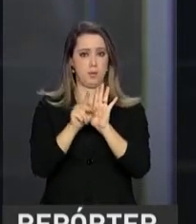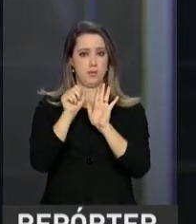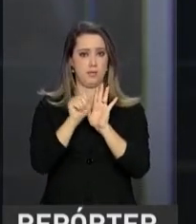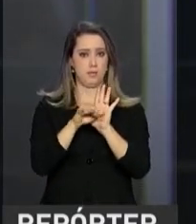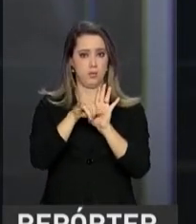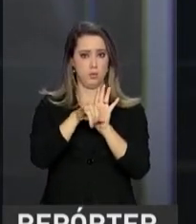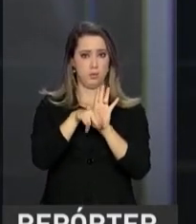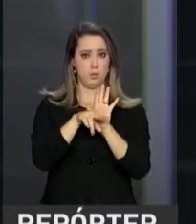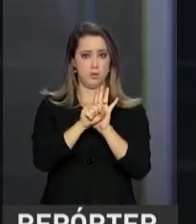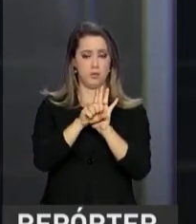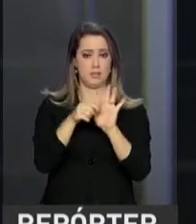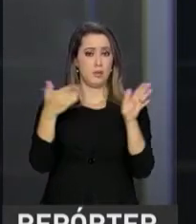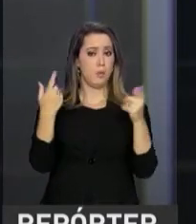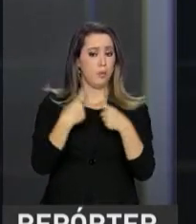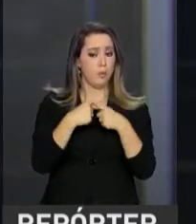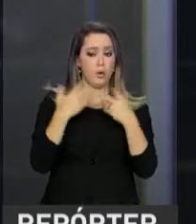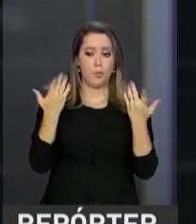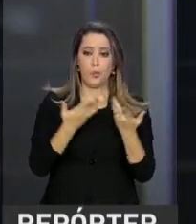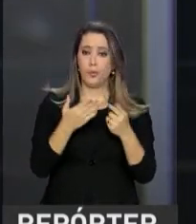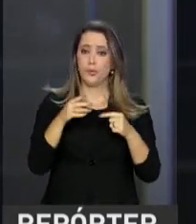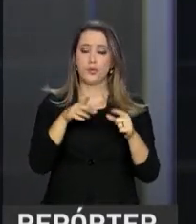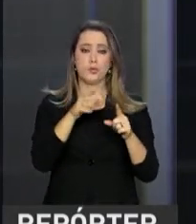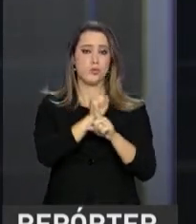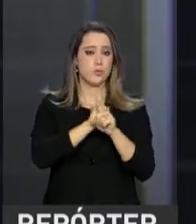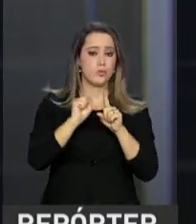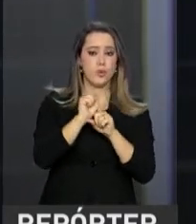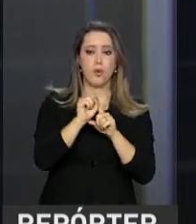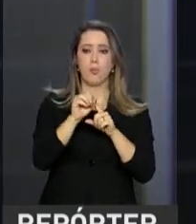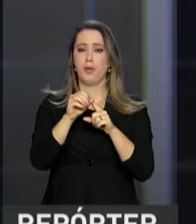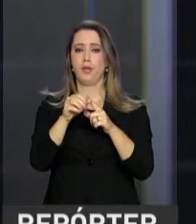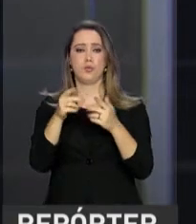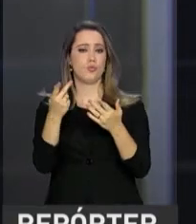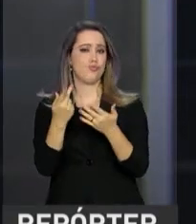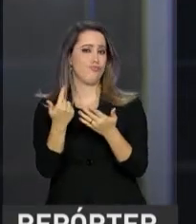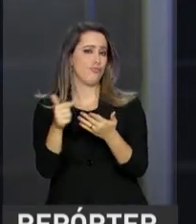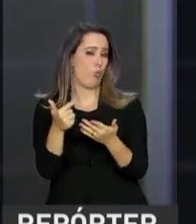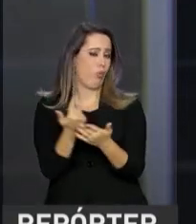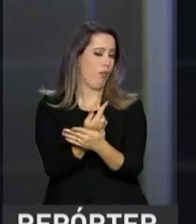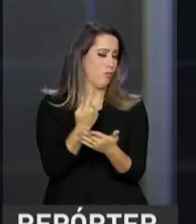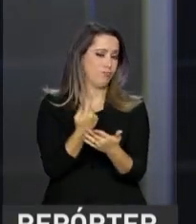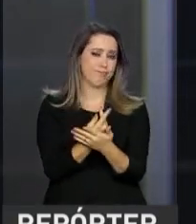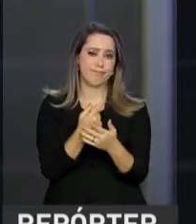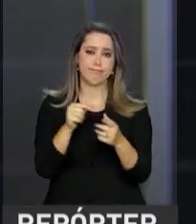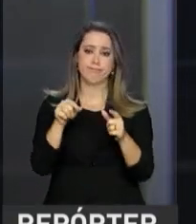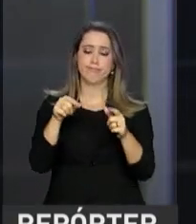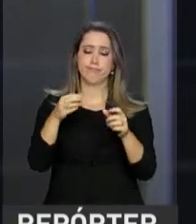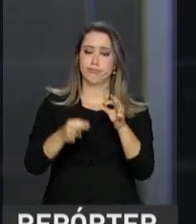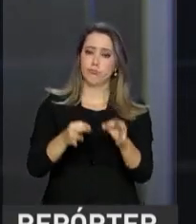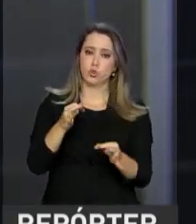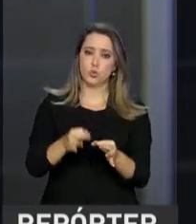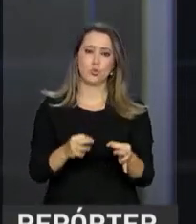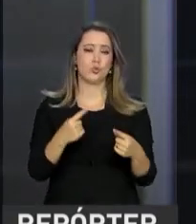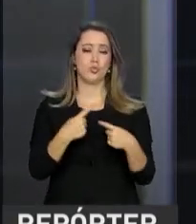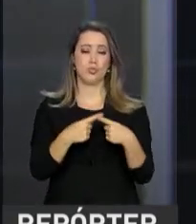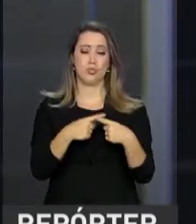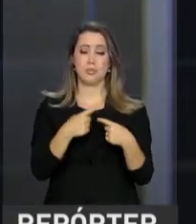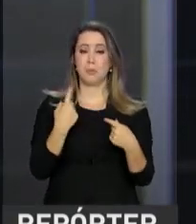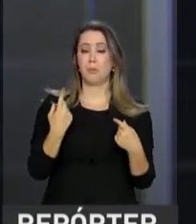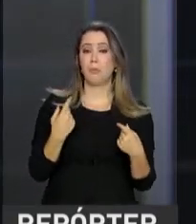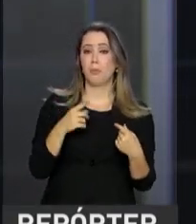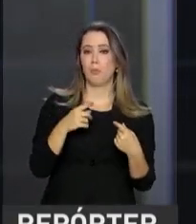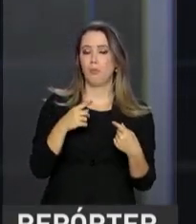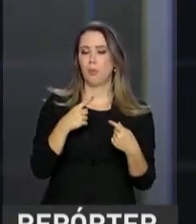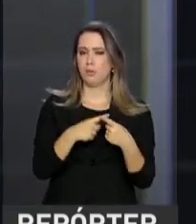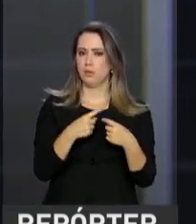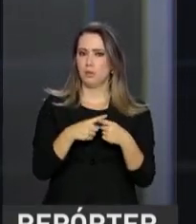é socialmente injusto e financeiramente insustentável é socialmente injusto porque